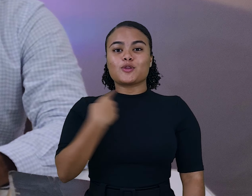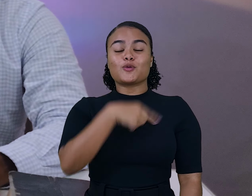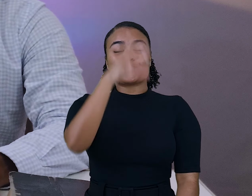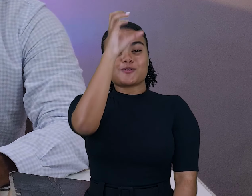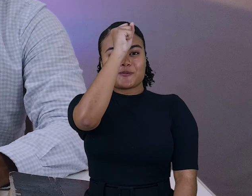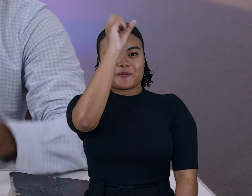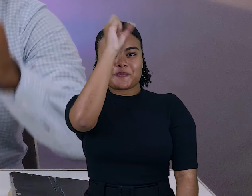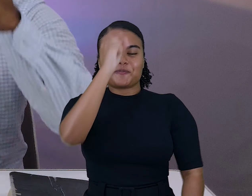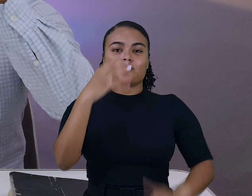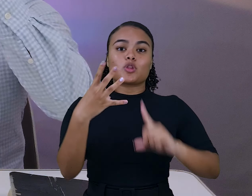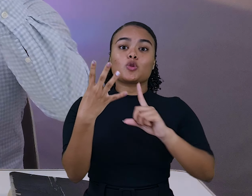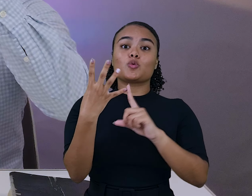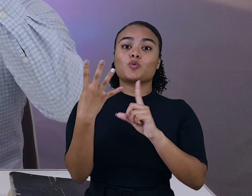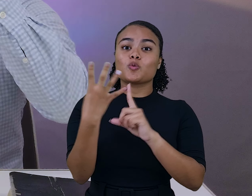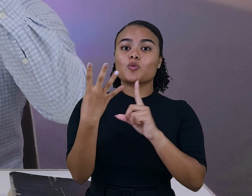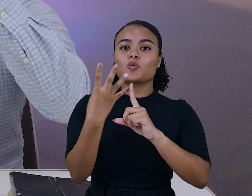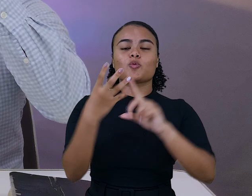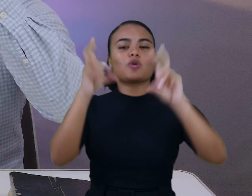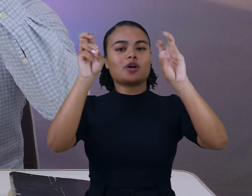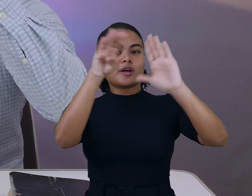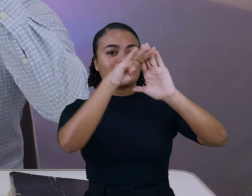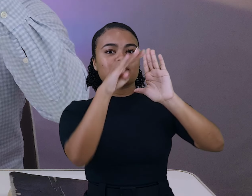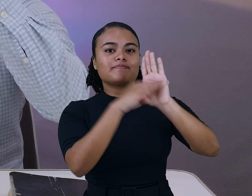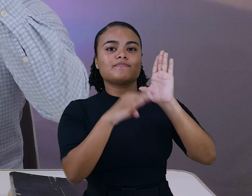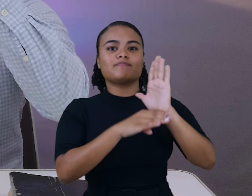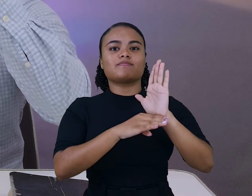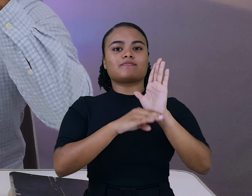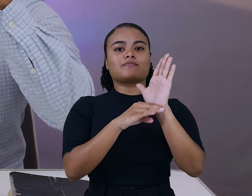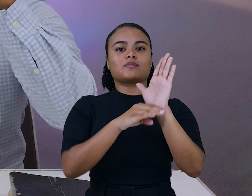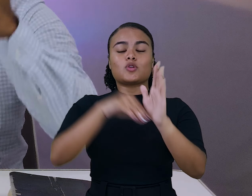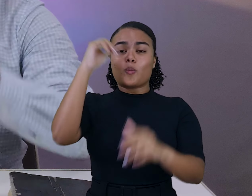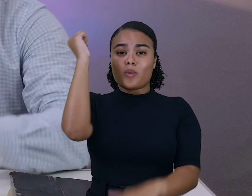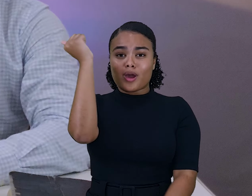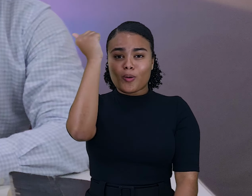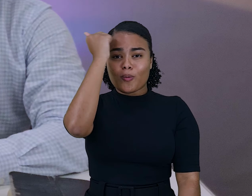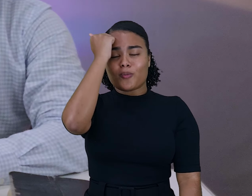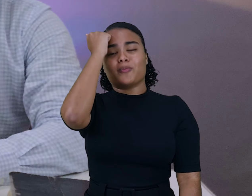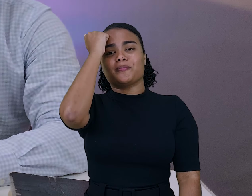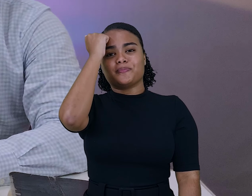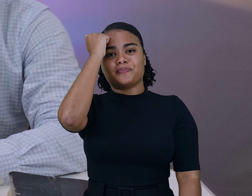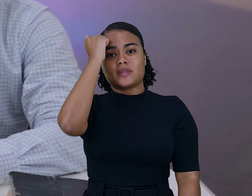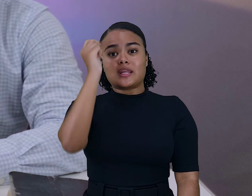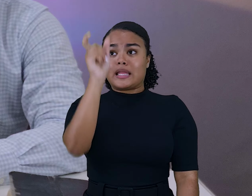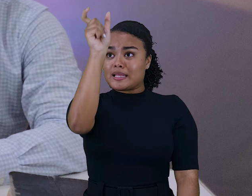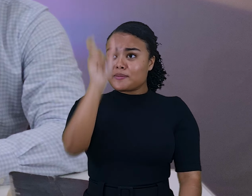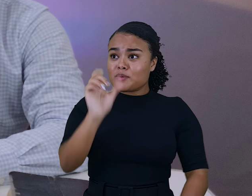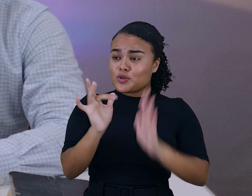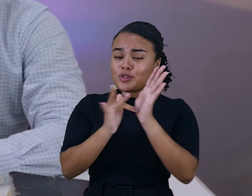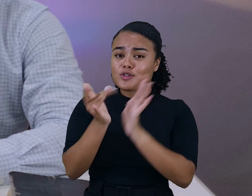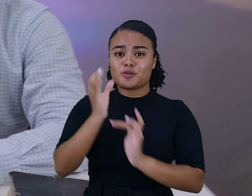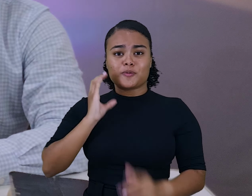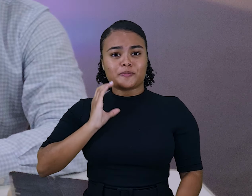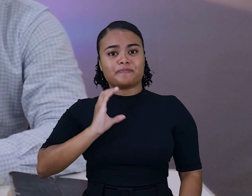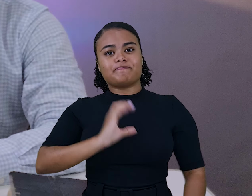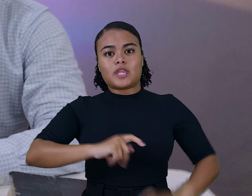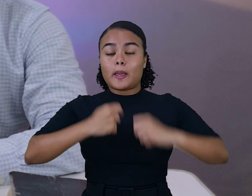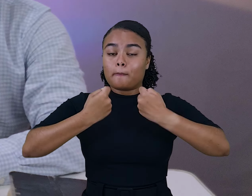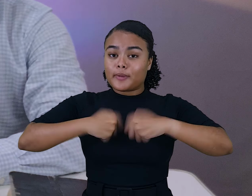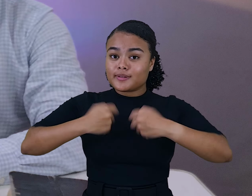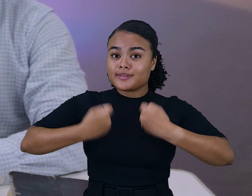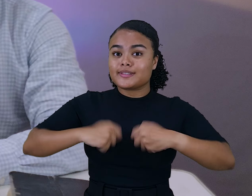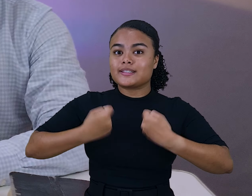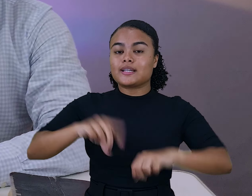nós aprenderemos no quarto e último tópico sobre o perdão de Deus na pessoa de Jesus Cristo. Para